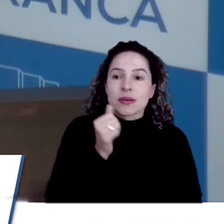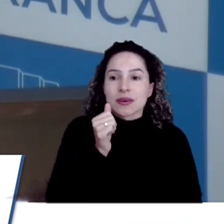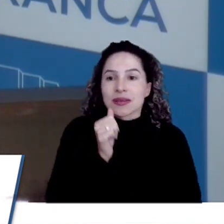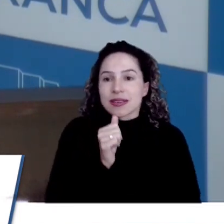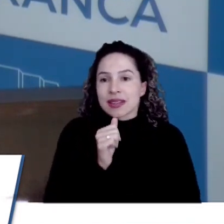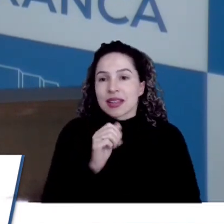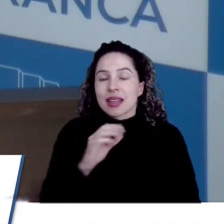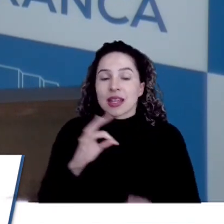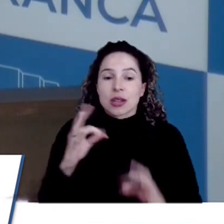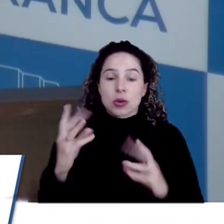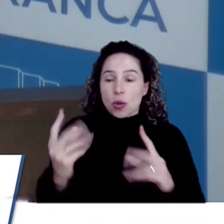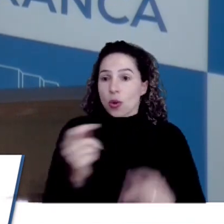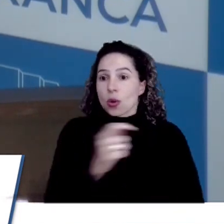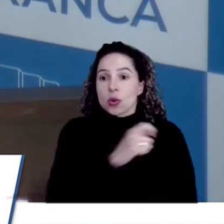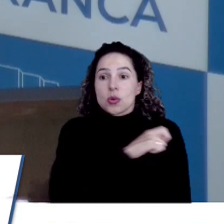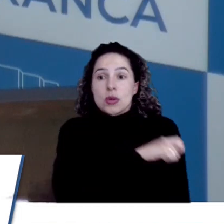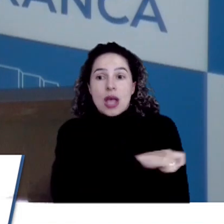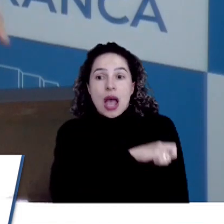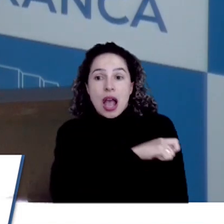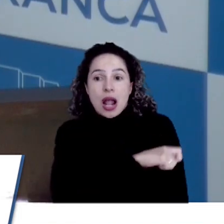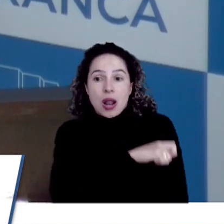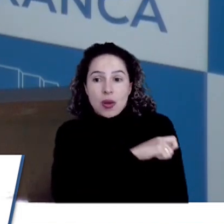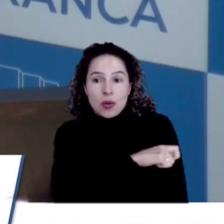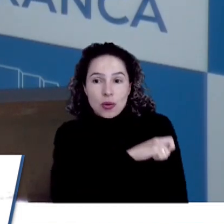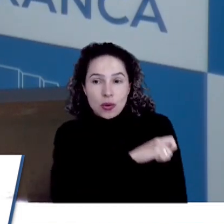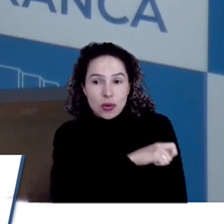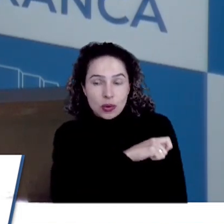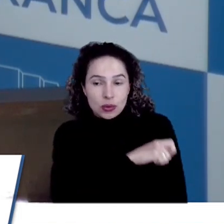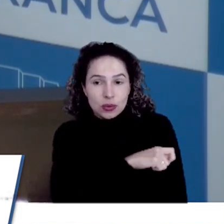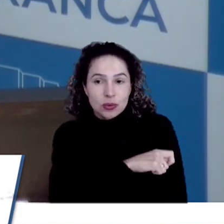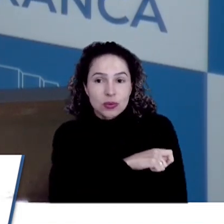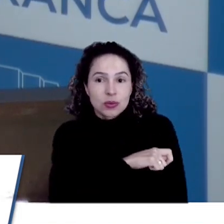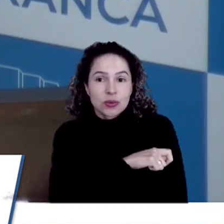seus alunos e suas alunas.